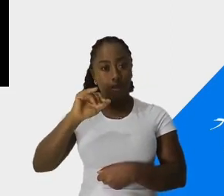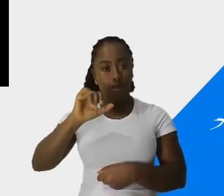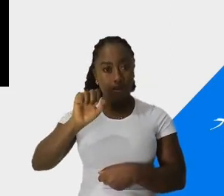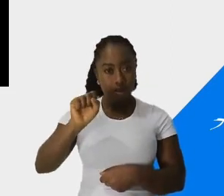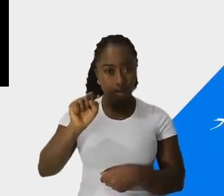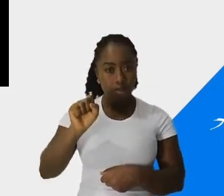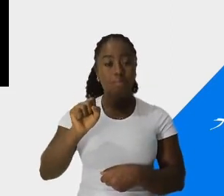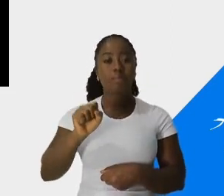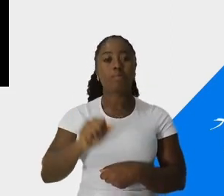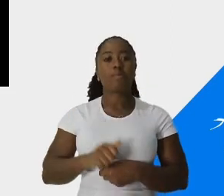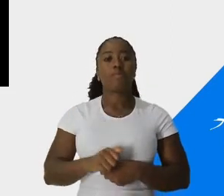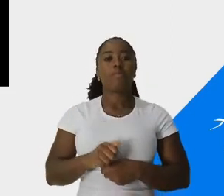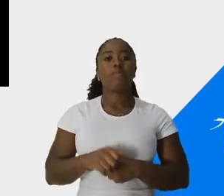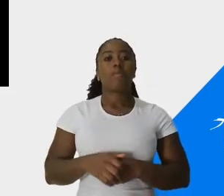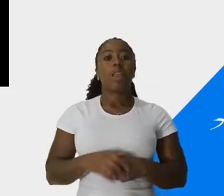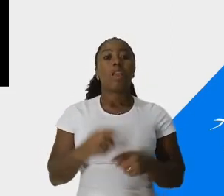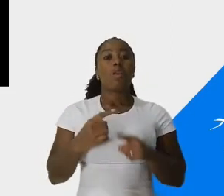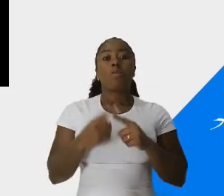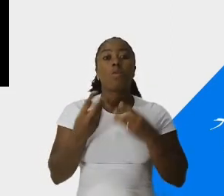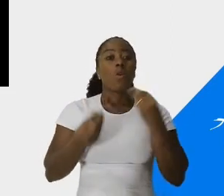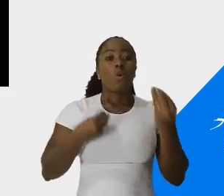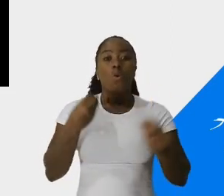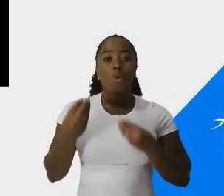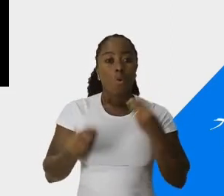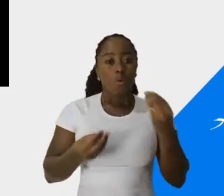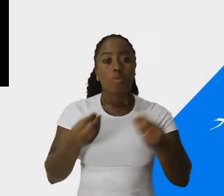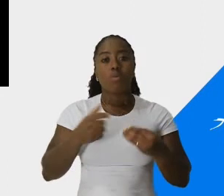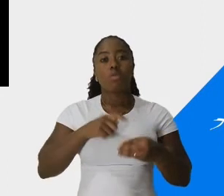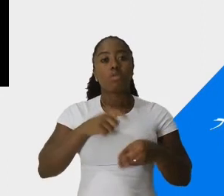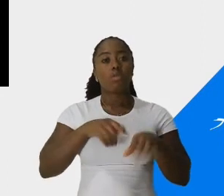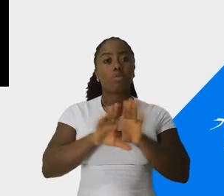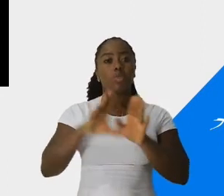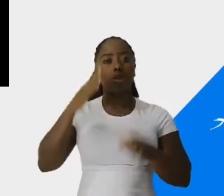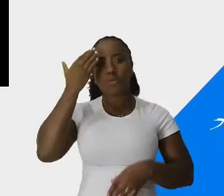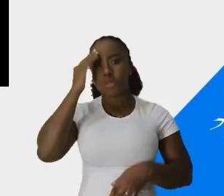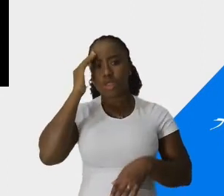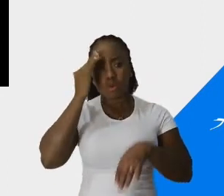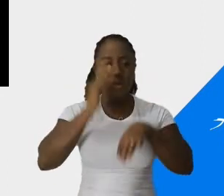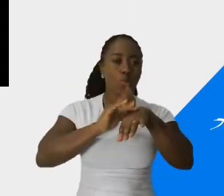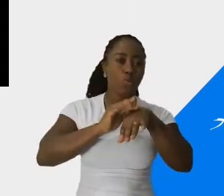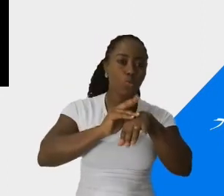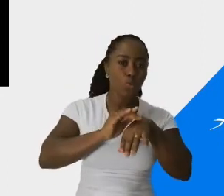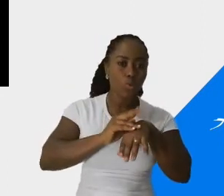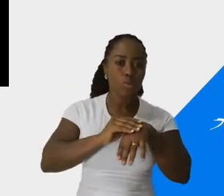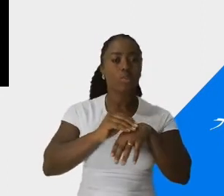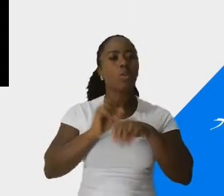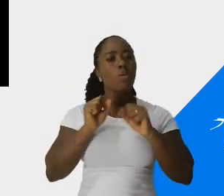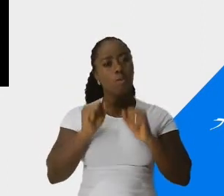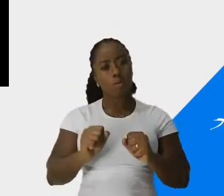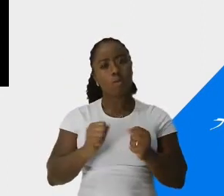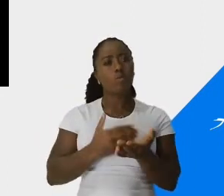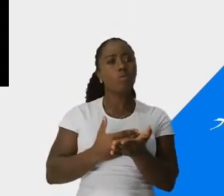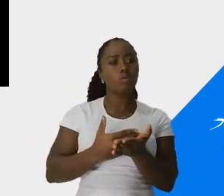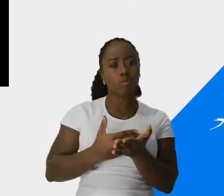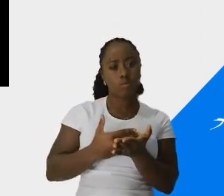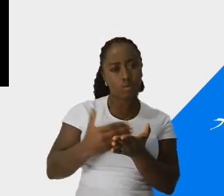compreensão de crises, né? Tá? Ela pode ter um início focal, pode ter um início generalizado